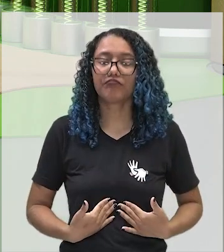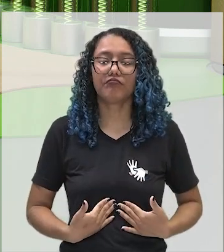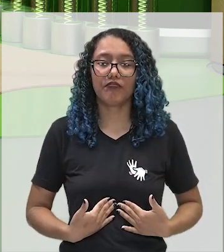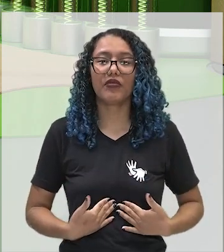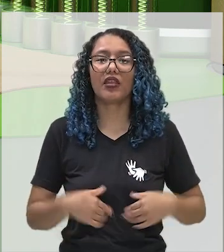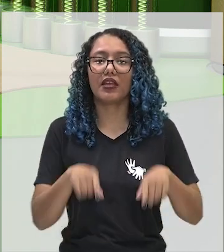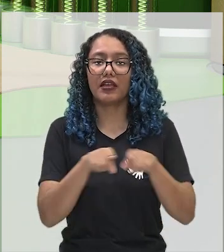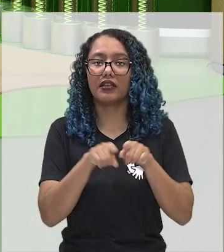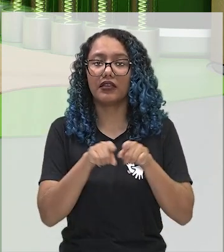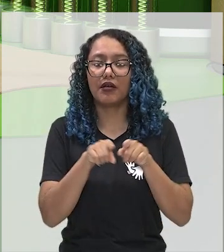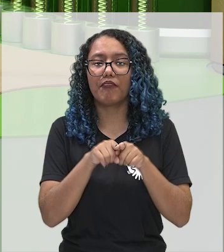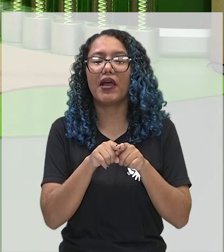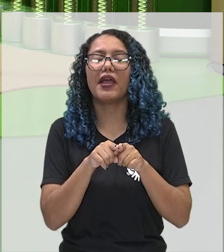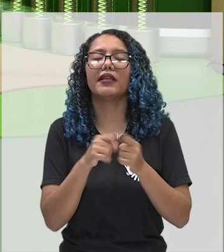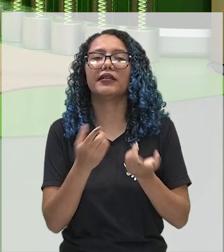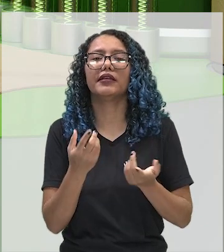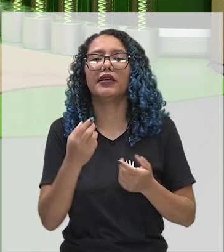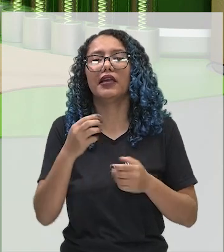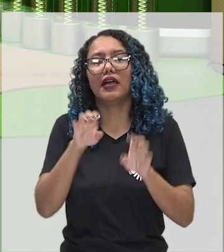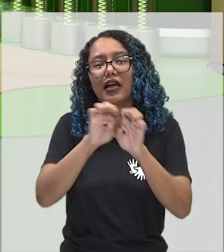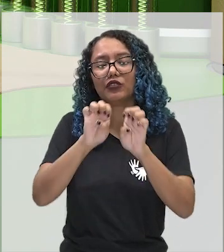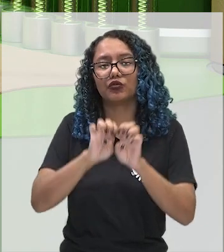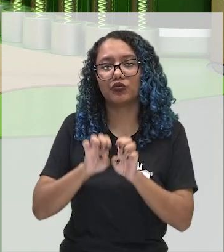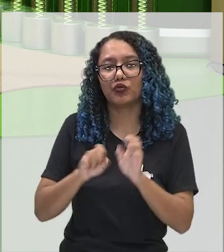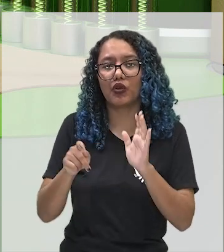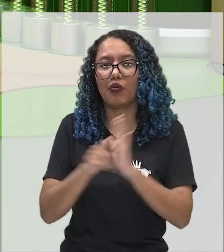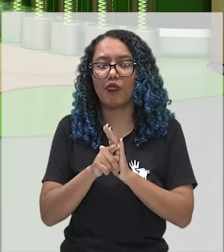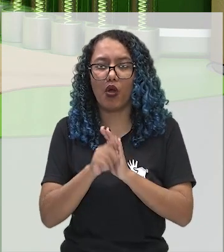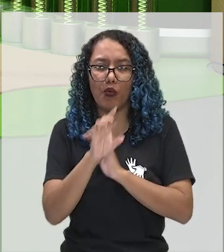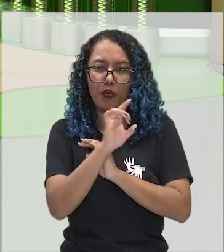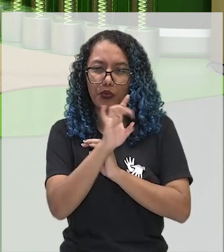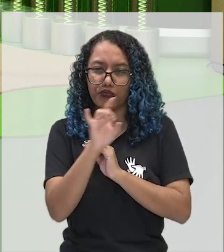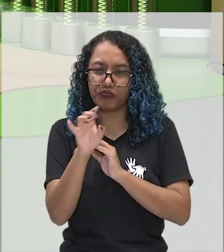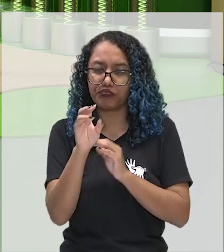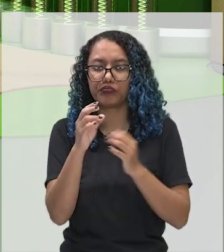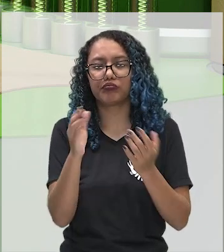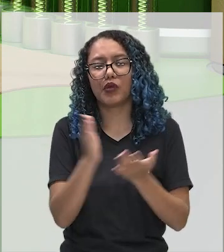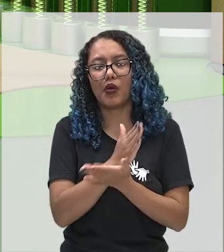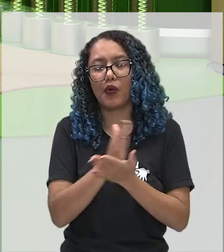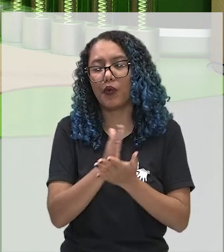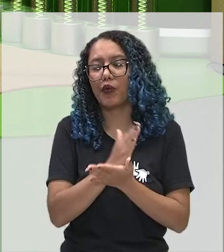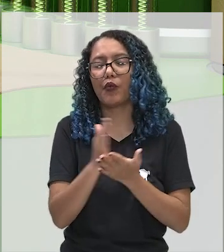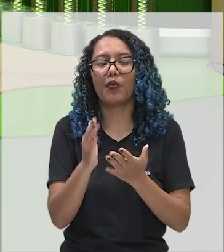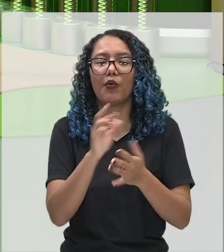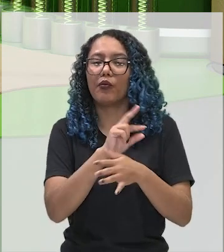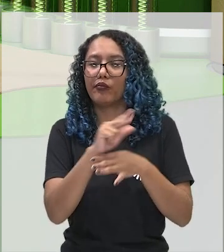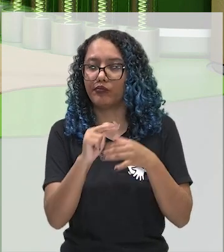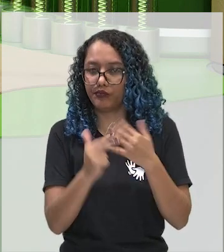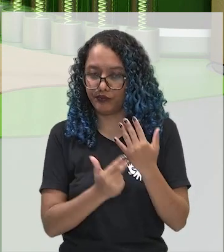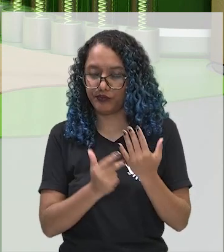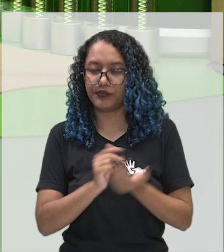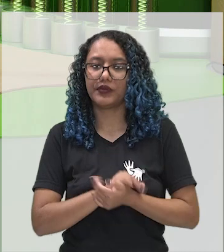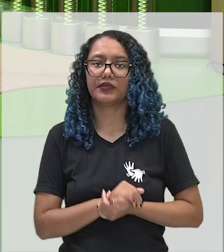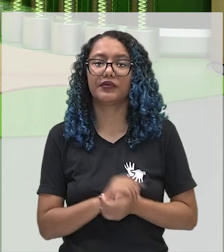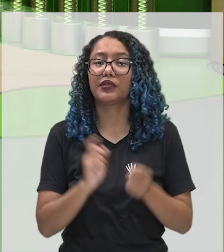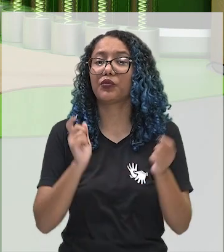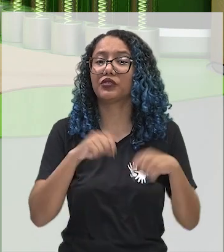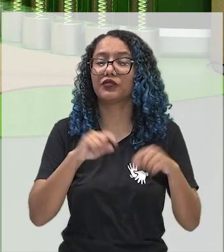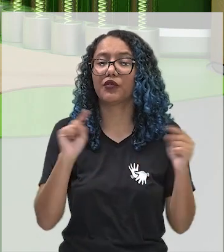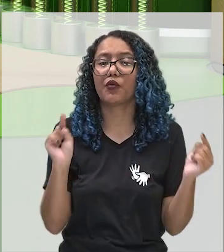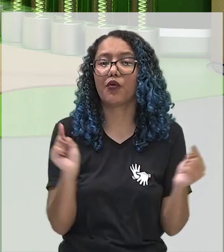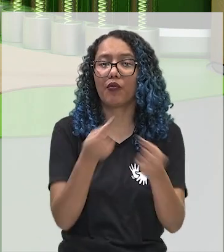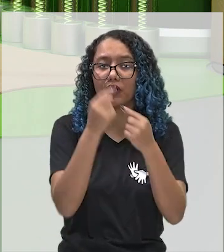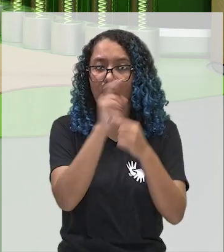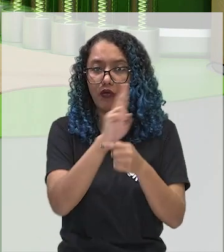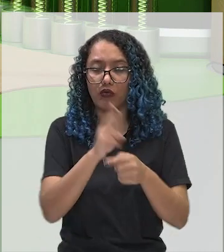morfológicas, ou seja, características físicas de determinado ser vivo, para poder classificá-lo muito bem. Dentro da nossa